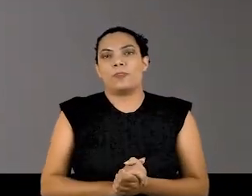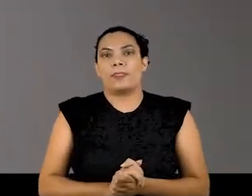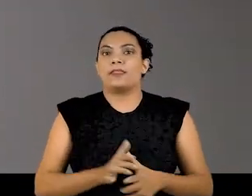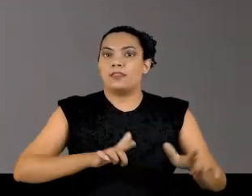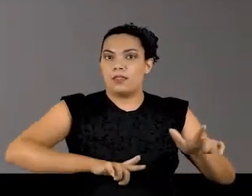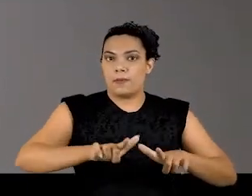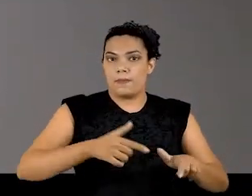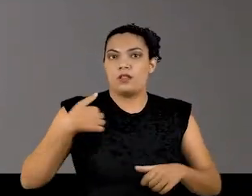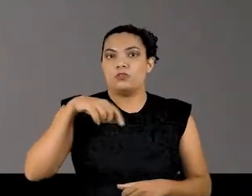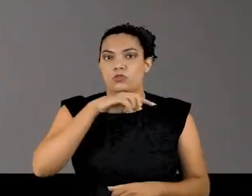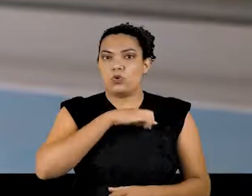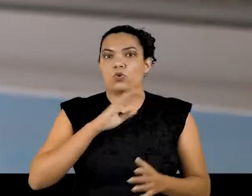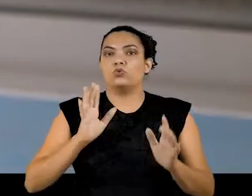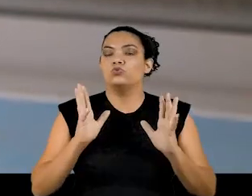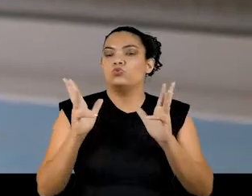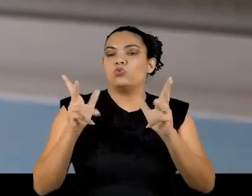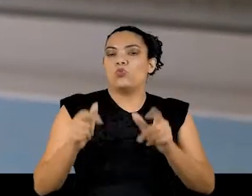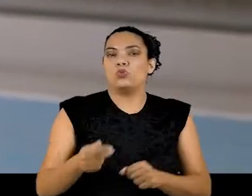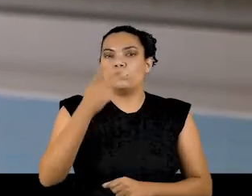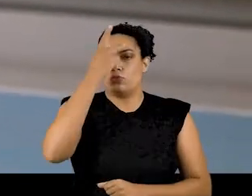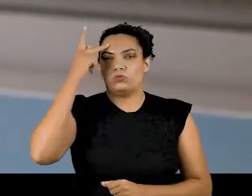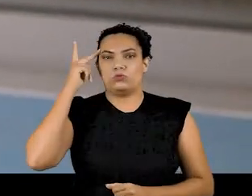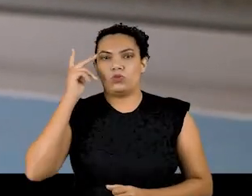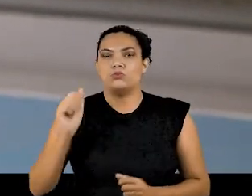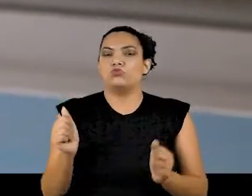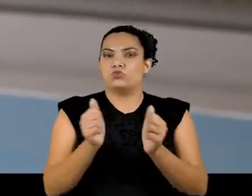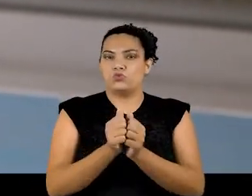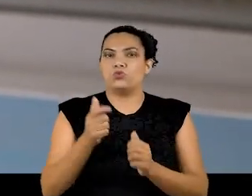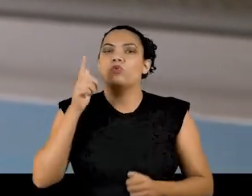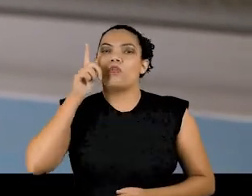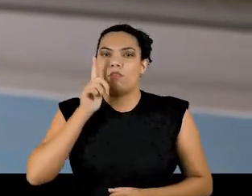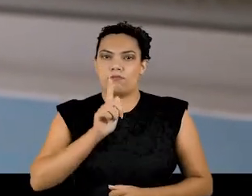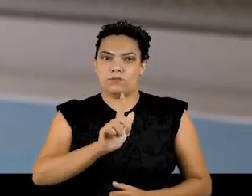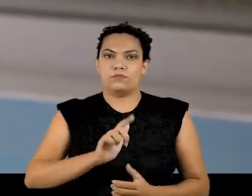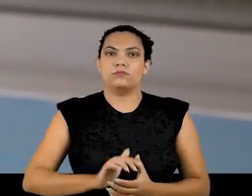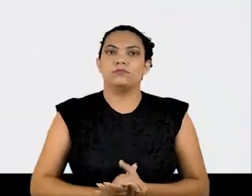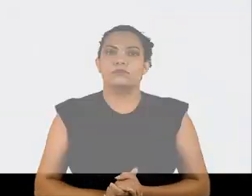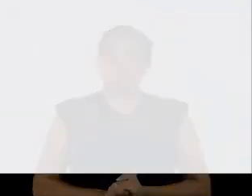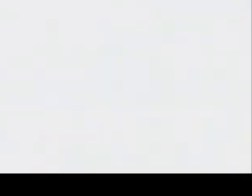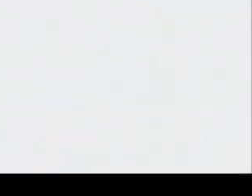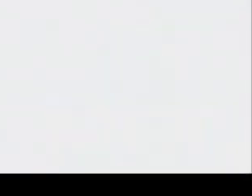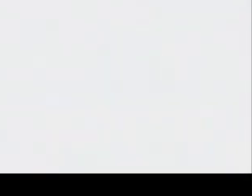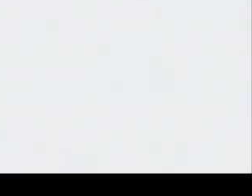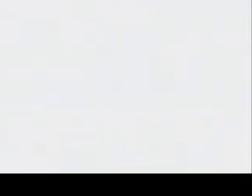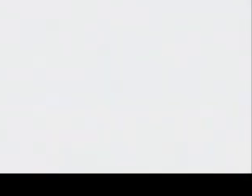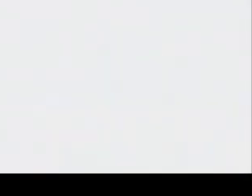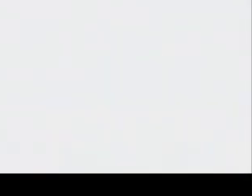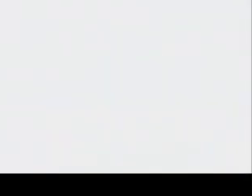vírus. É o nosso trabalho, é o trabalho de toda a população. Unidos, nós vamos vencer.